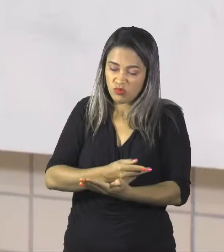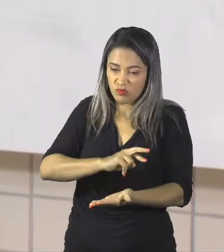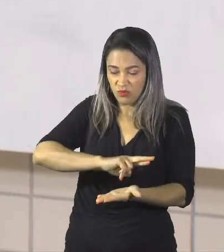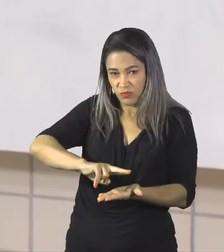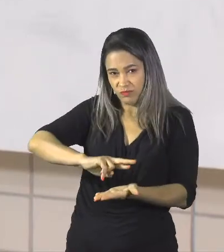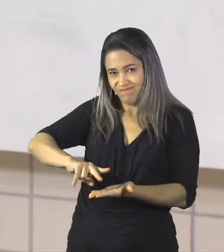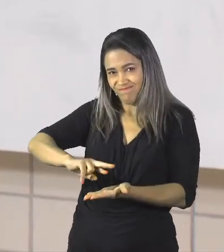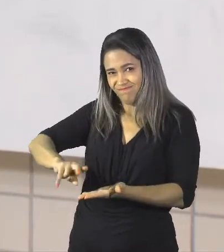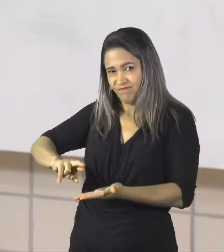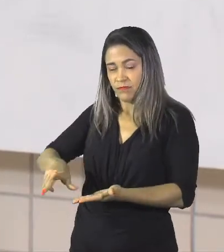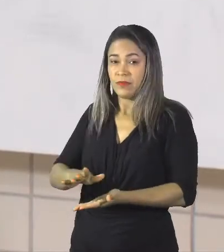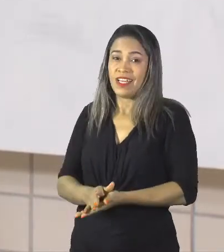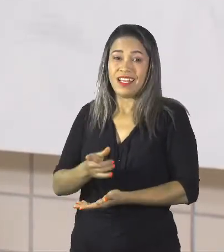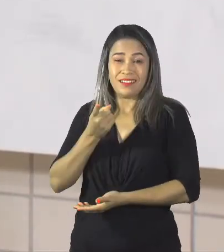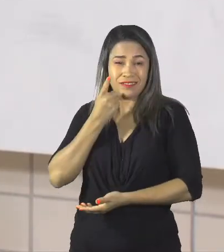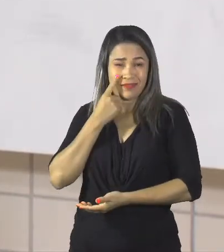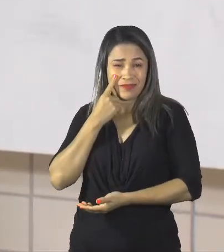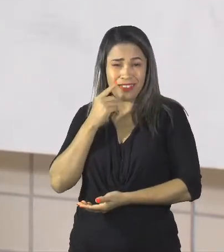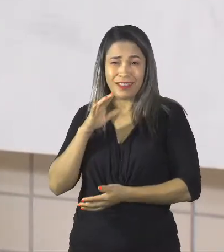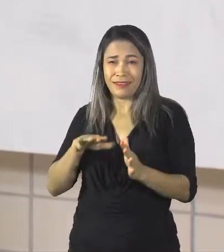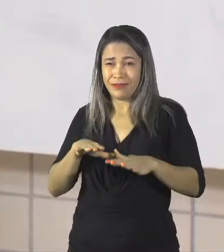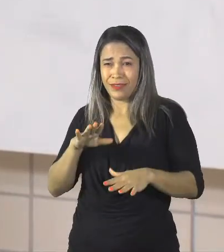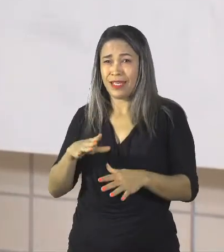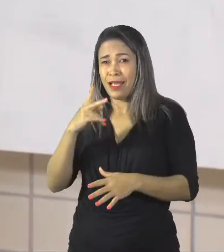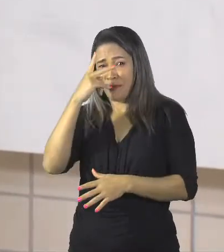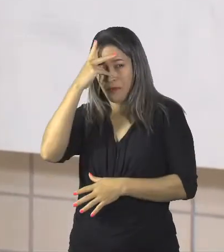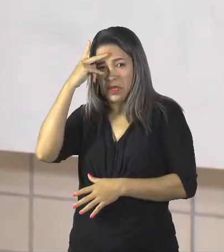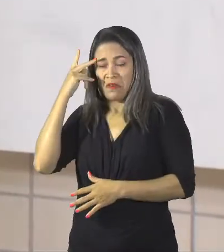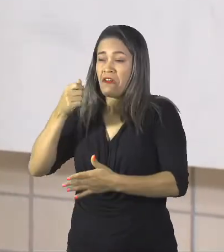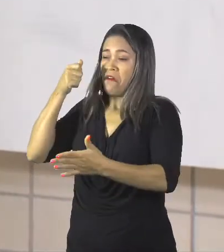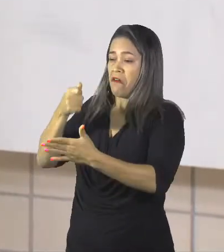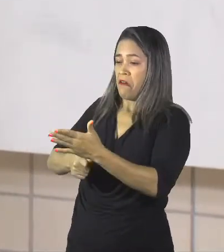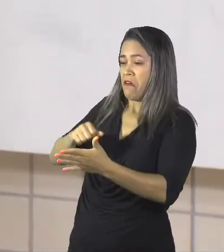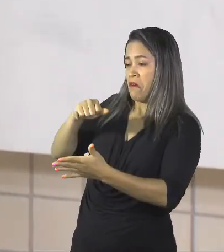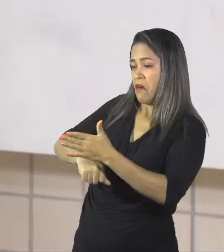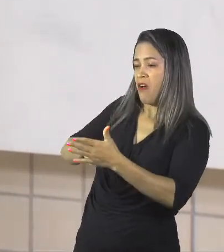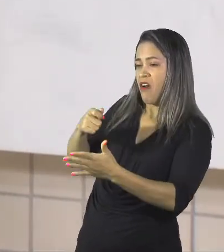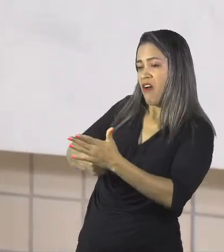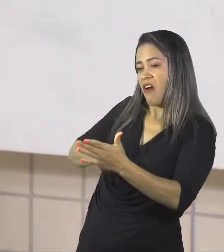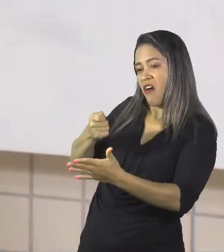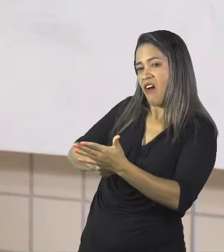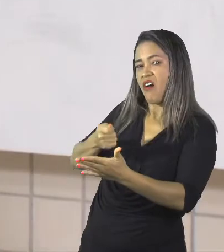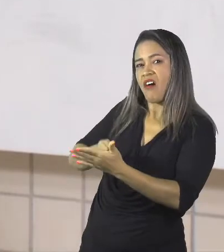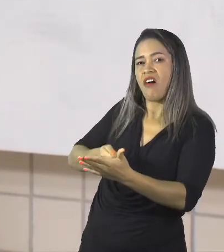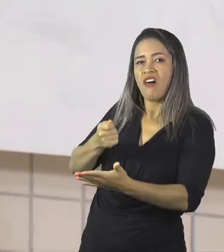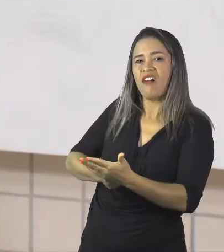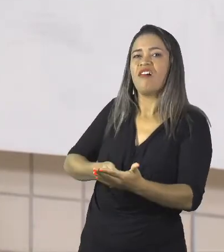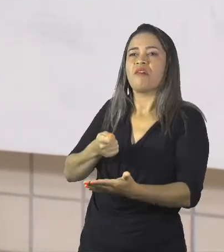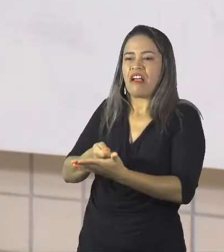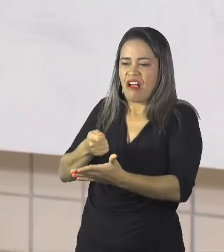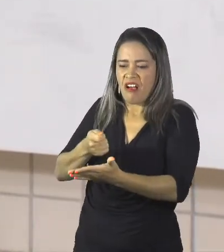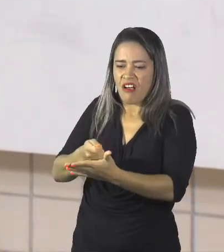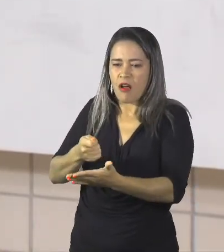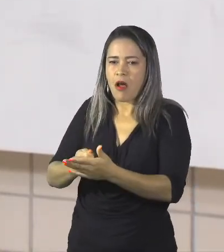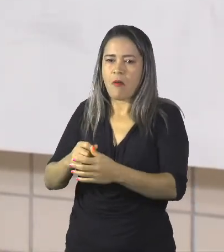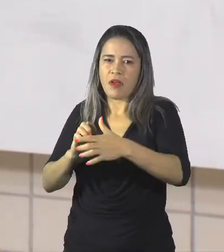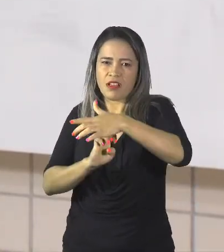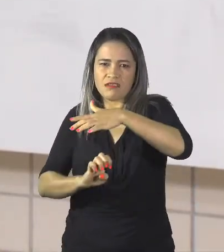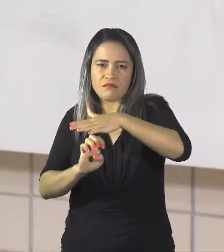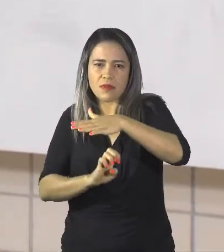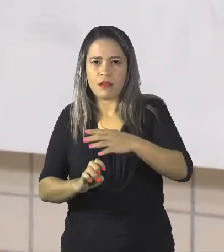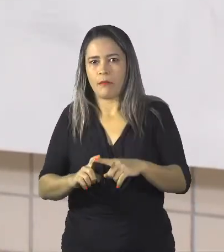que às vezes as pessoas elas cobram muito das empresas, do poder público, mas a